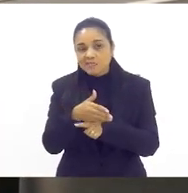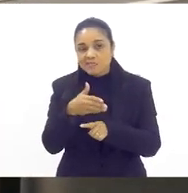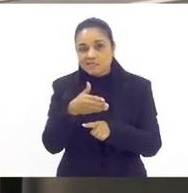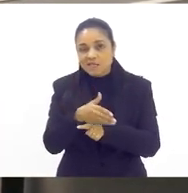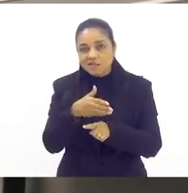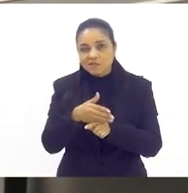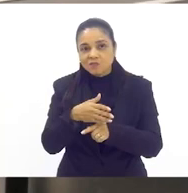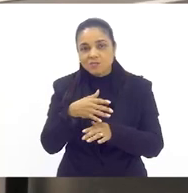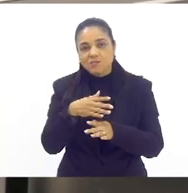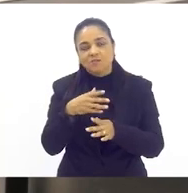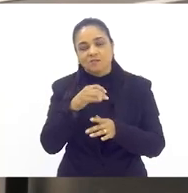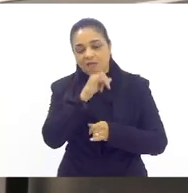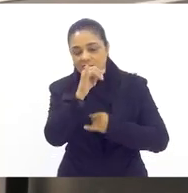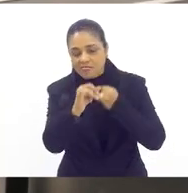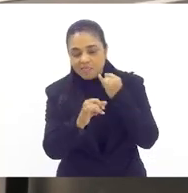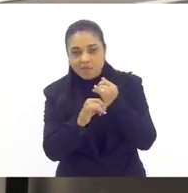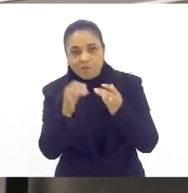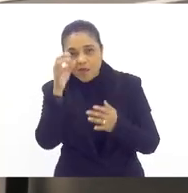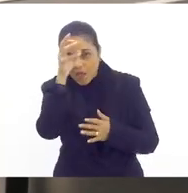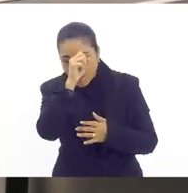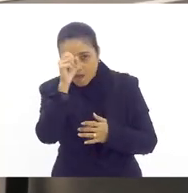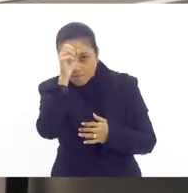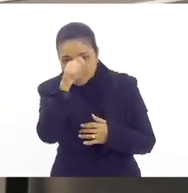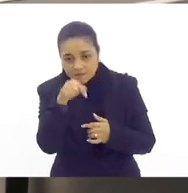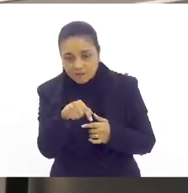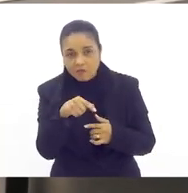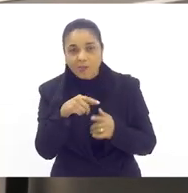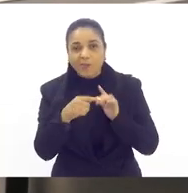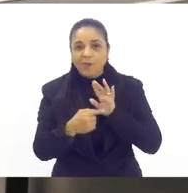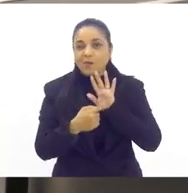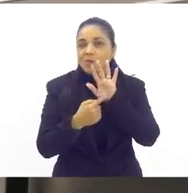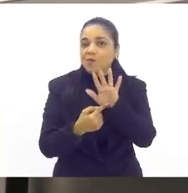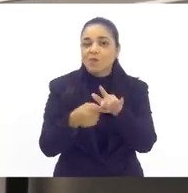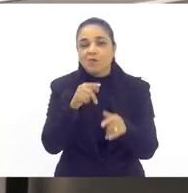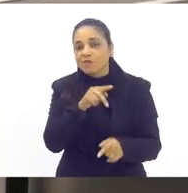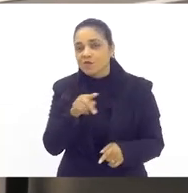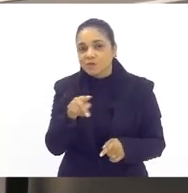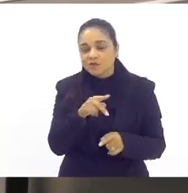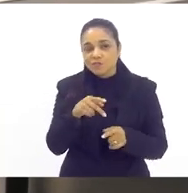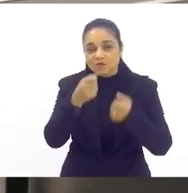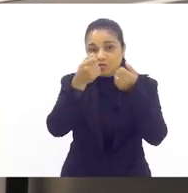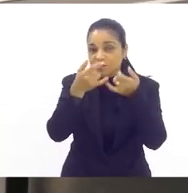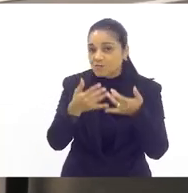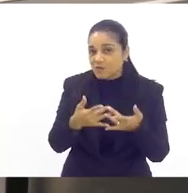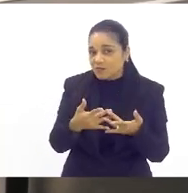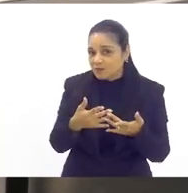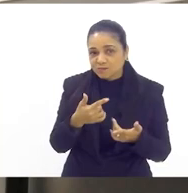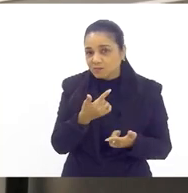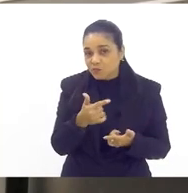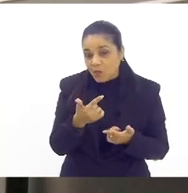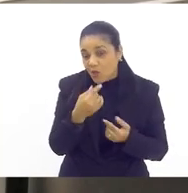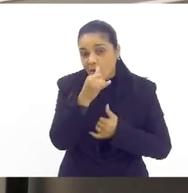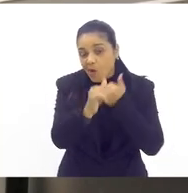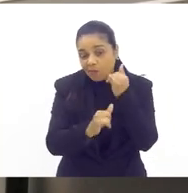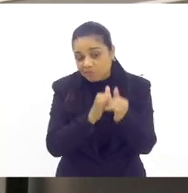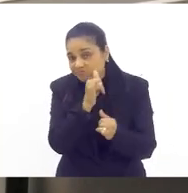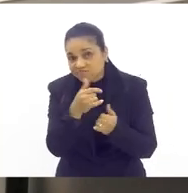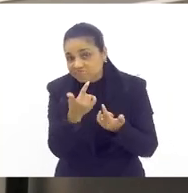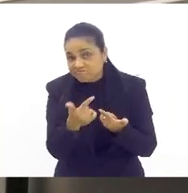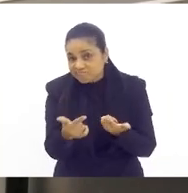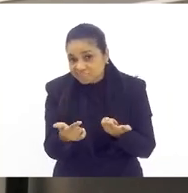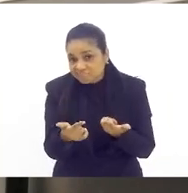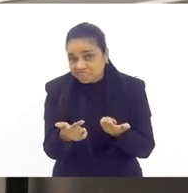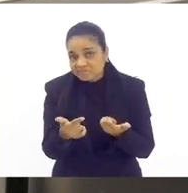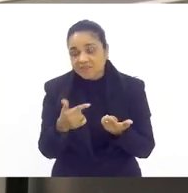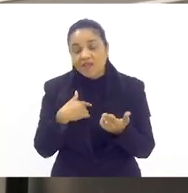e o que os professores Estão dispostos a mostrar então eu acho que essa é uma dificuldade além de as